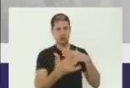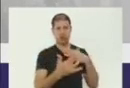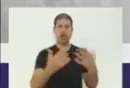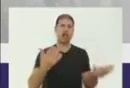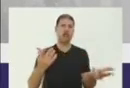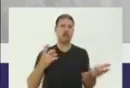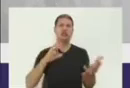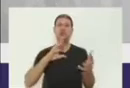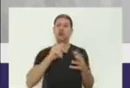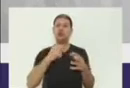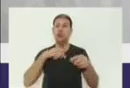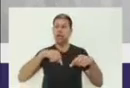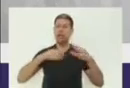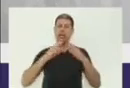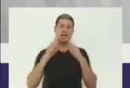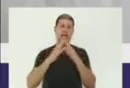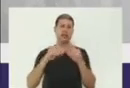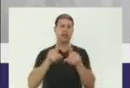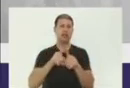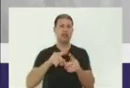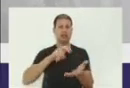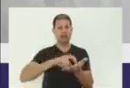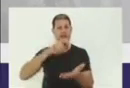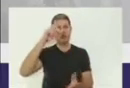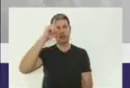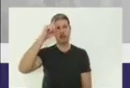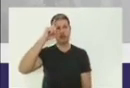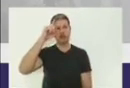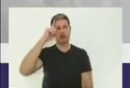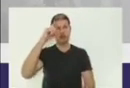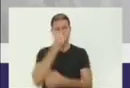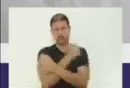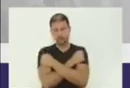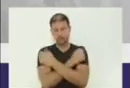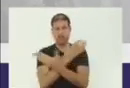também aqui na casa todas as manhãs. Um abraço a todos, boa semana, fiquem com Deus.